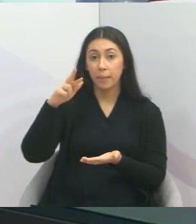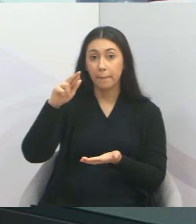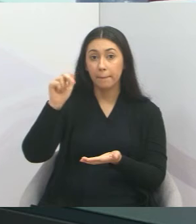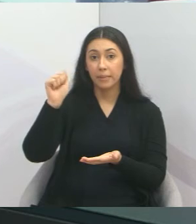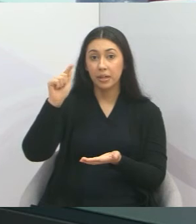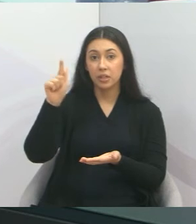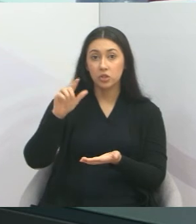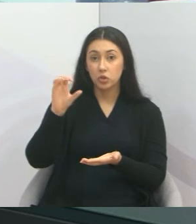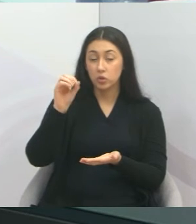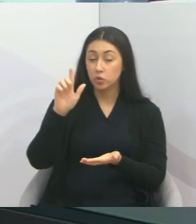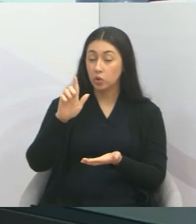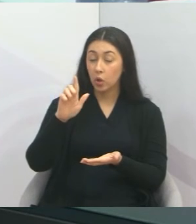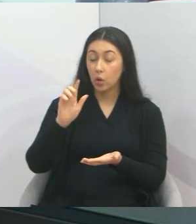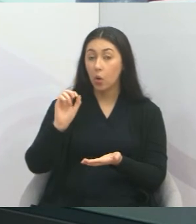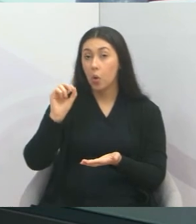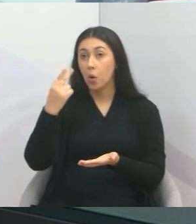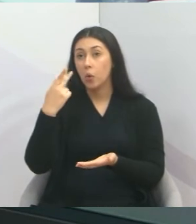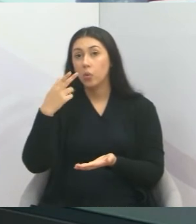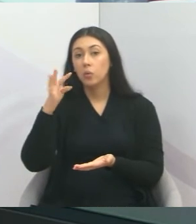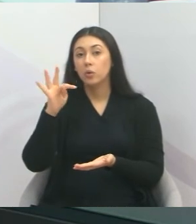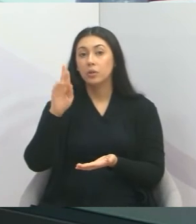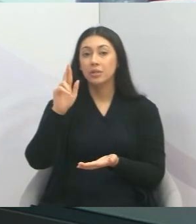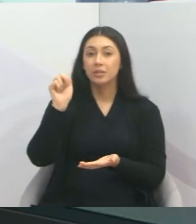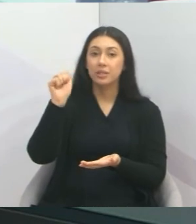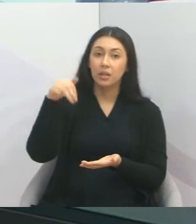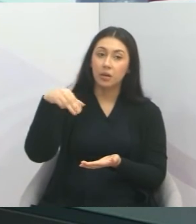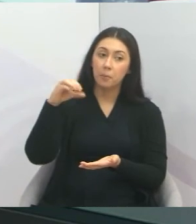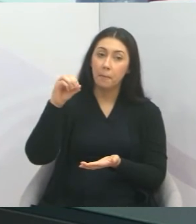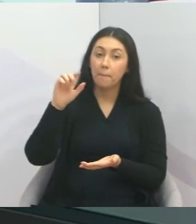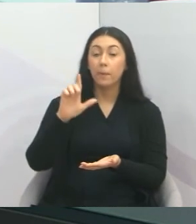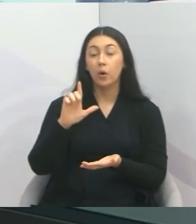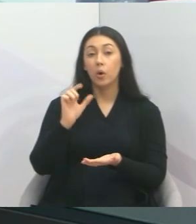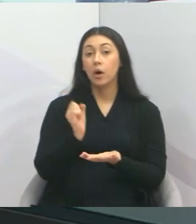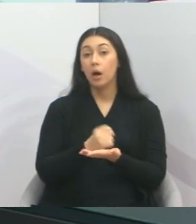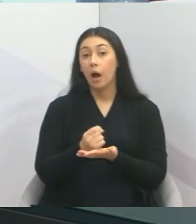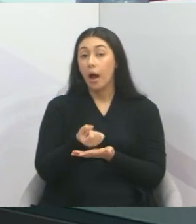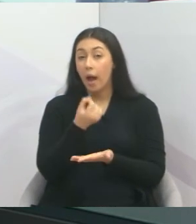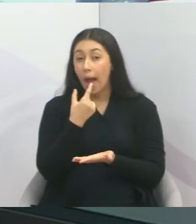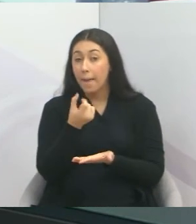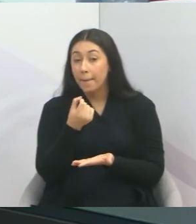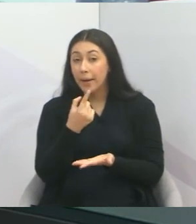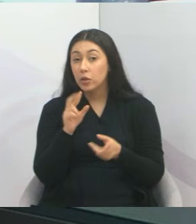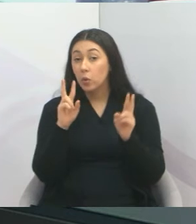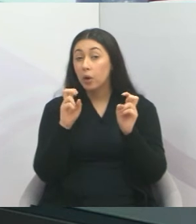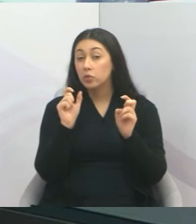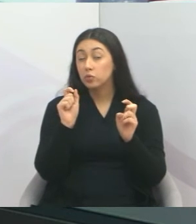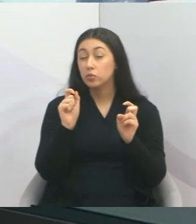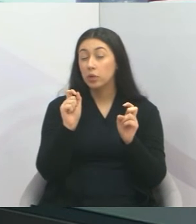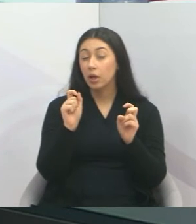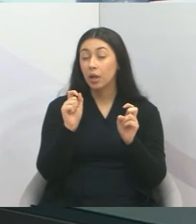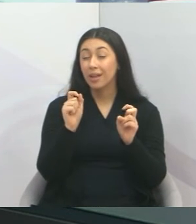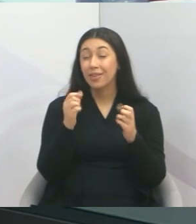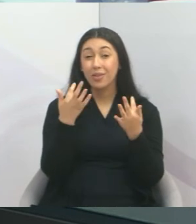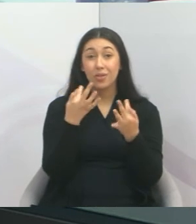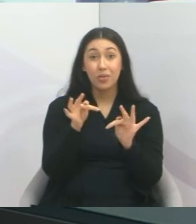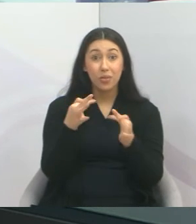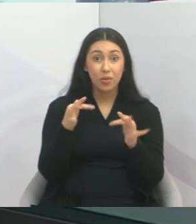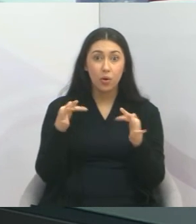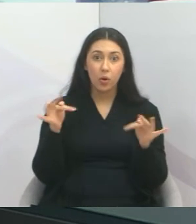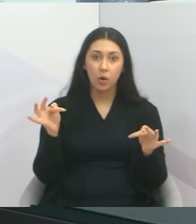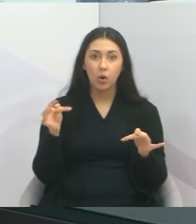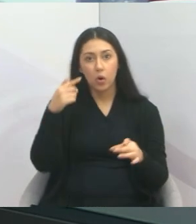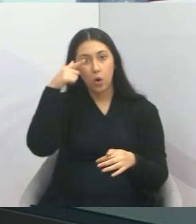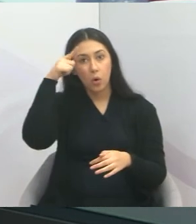tramol sem receber medicamentos que diz respeito à dor ontem eu estive